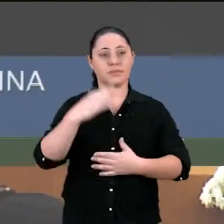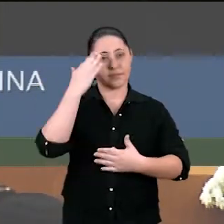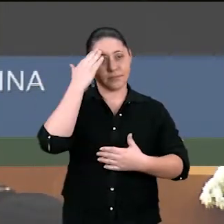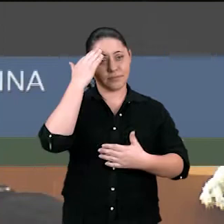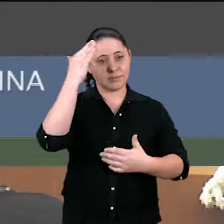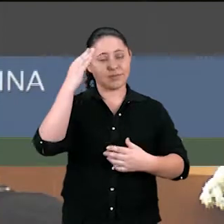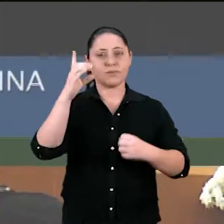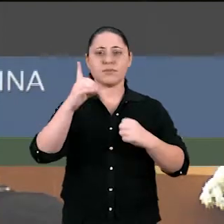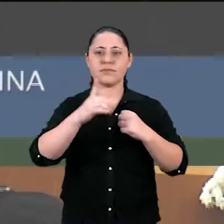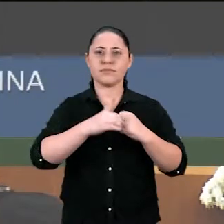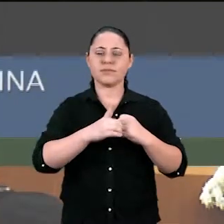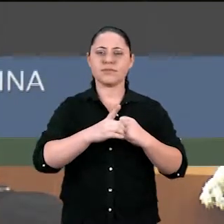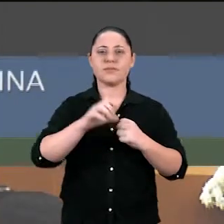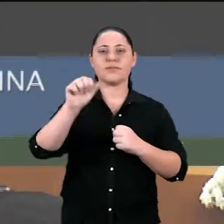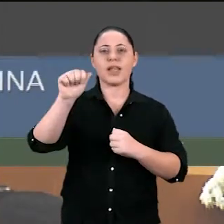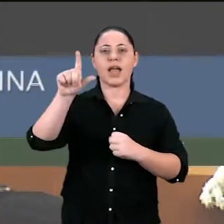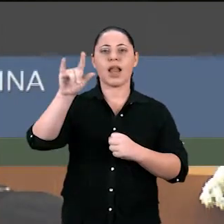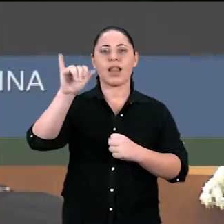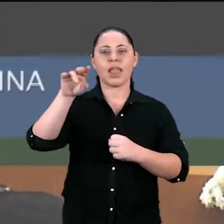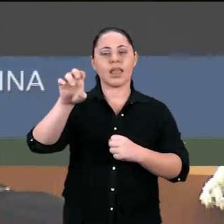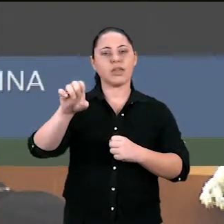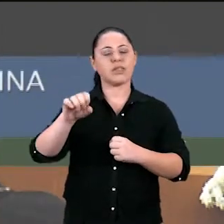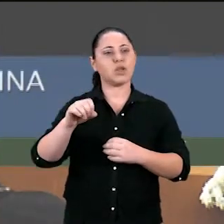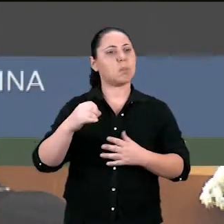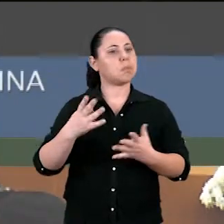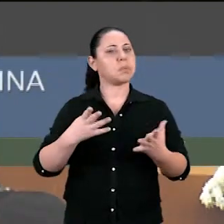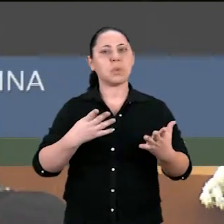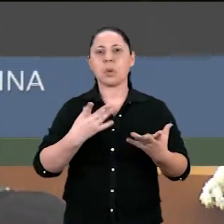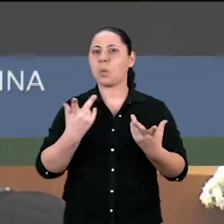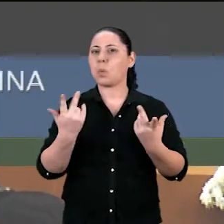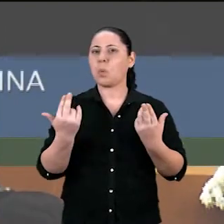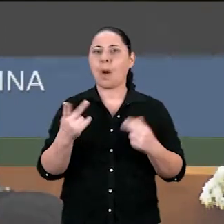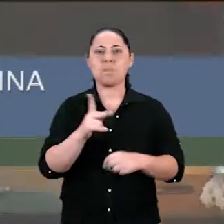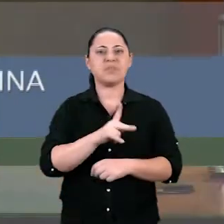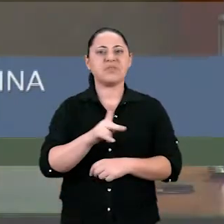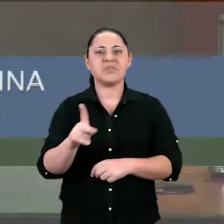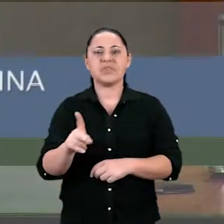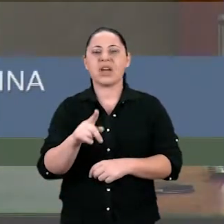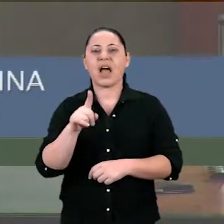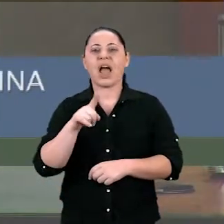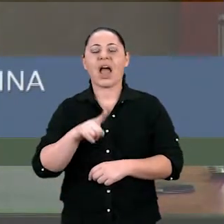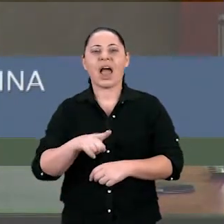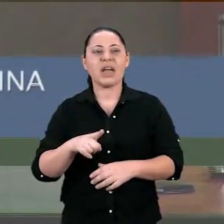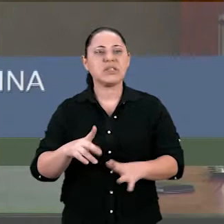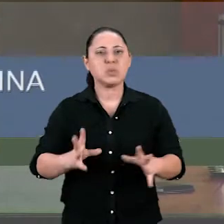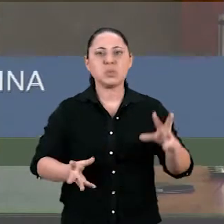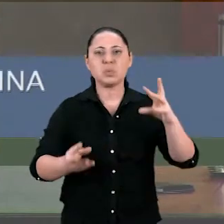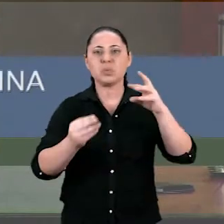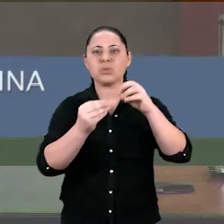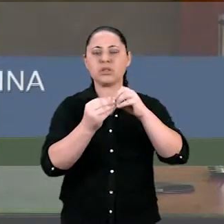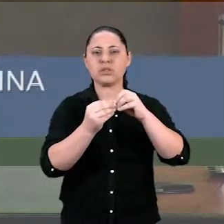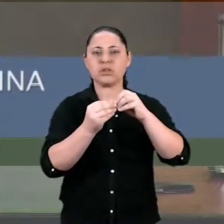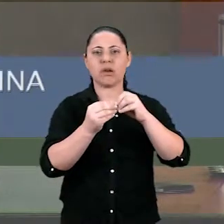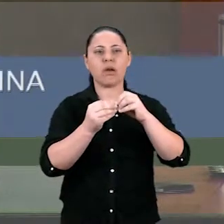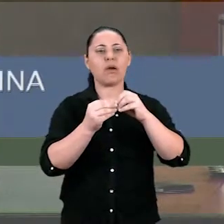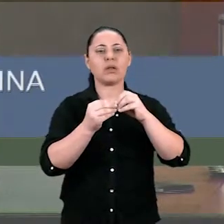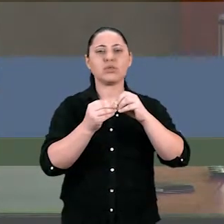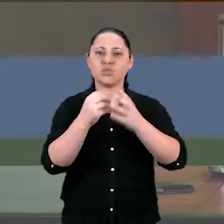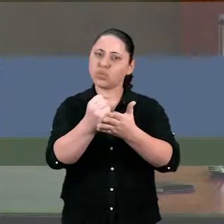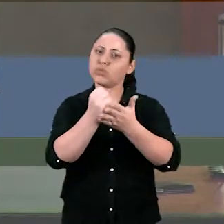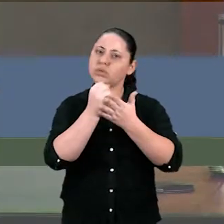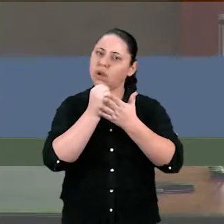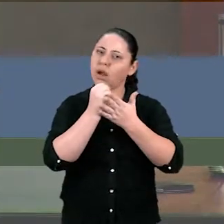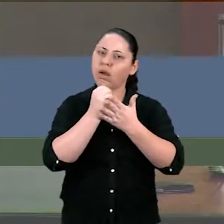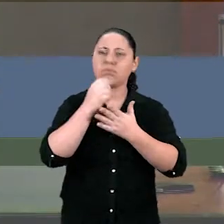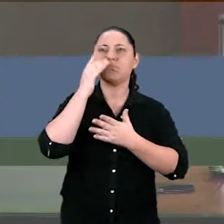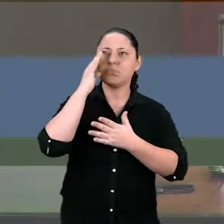Muito obrigado, doutora Aline, de forma didática, como professora que é, e de sintética,